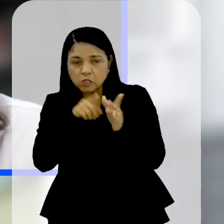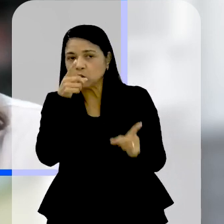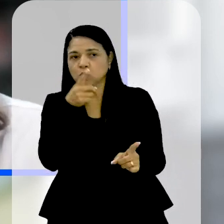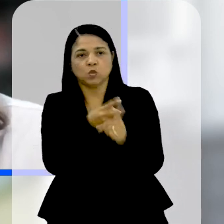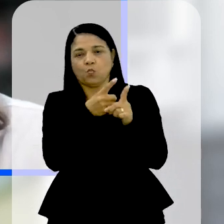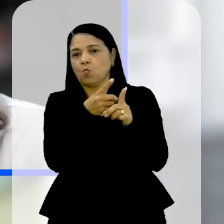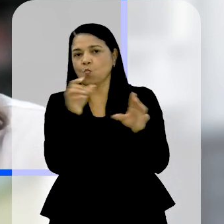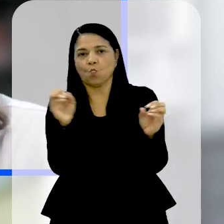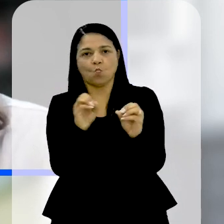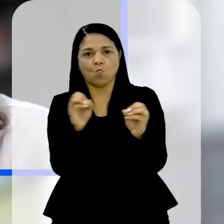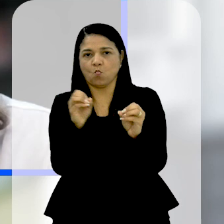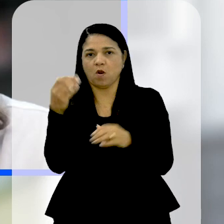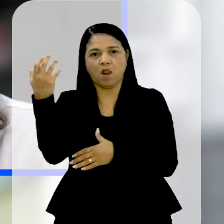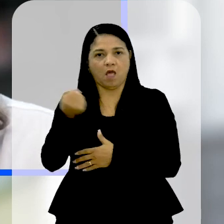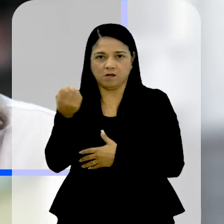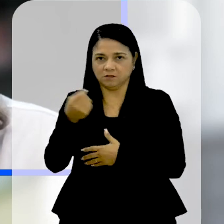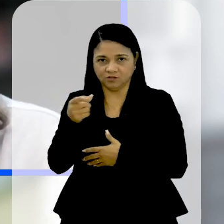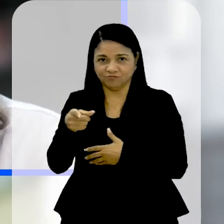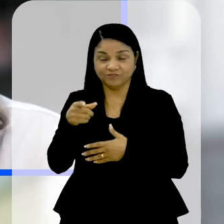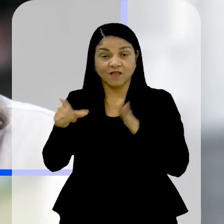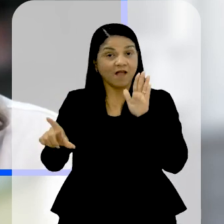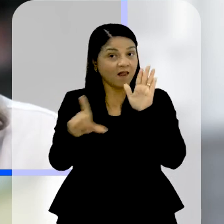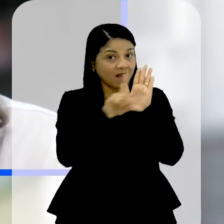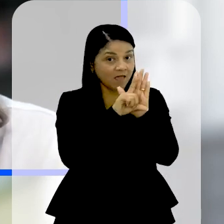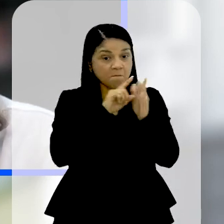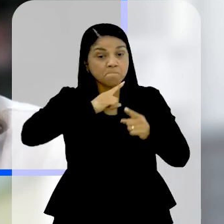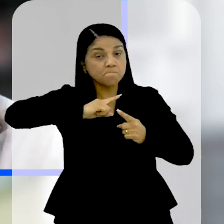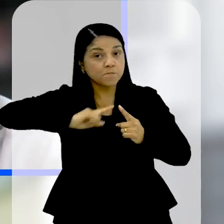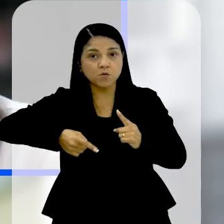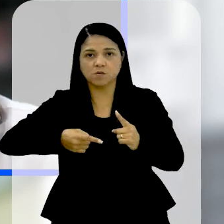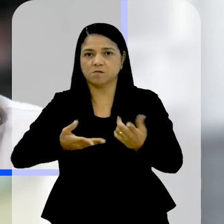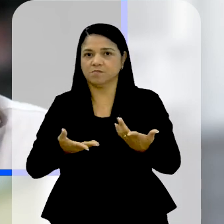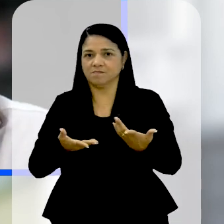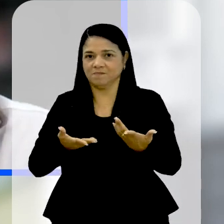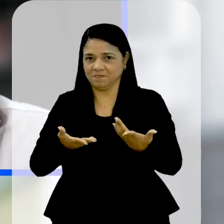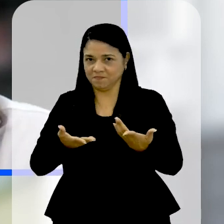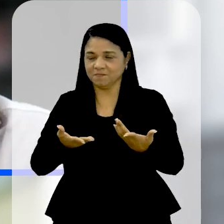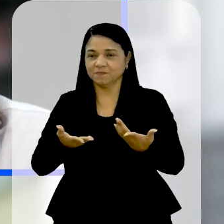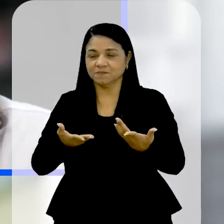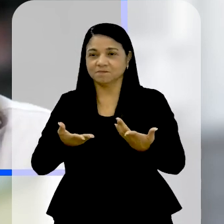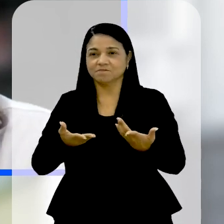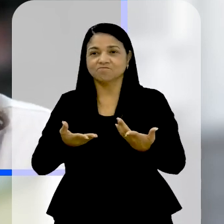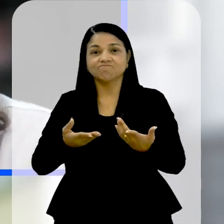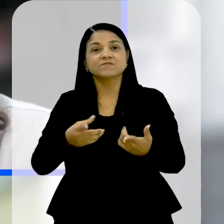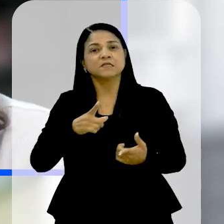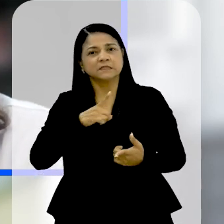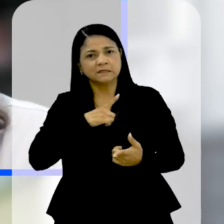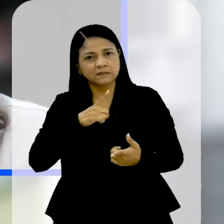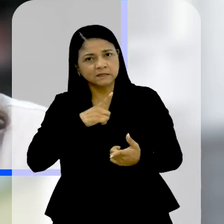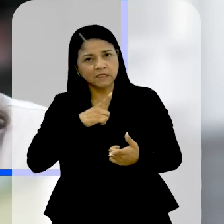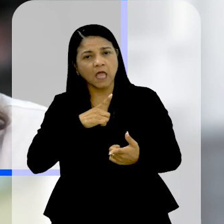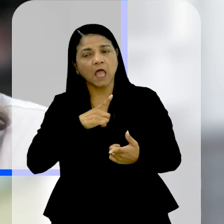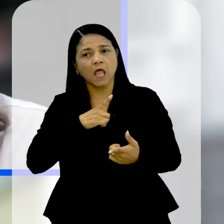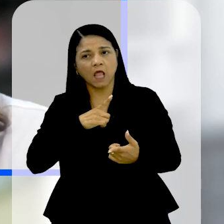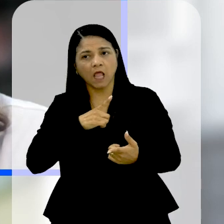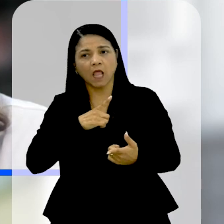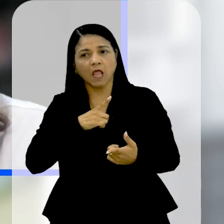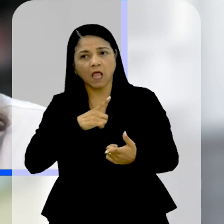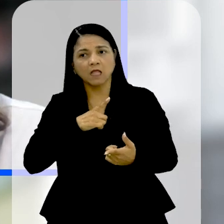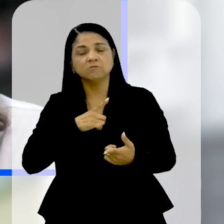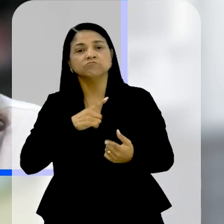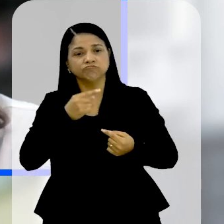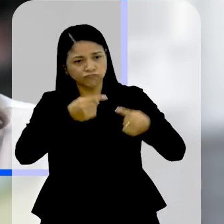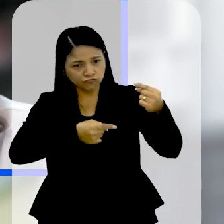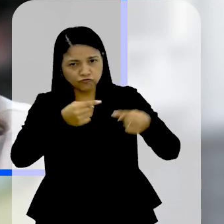pesquisa não encontrou açúcar porque a nossa legislação ela proíbe isso. Então, a gente está na hora já